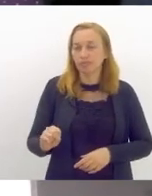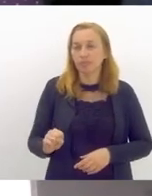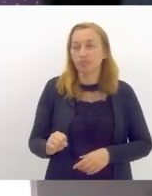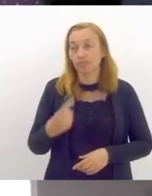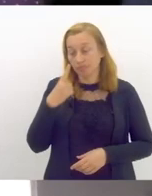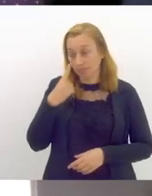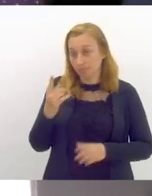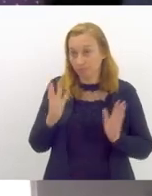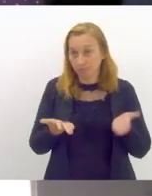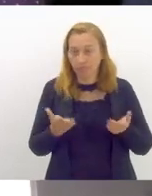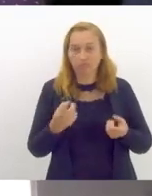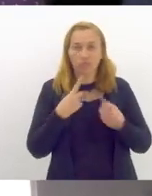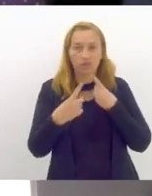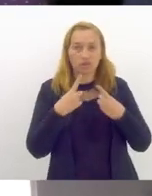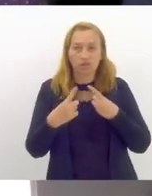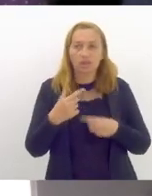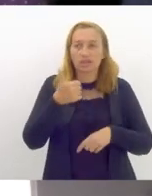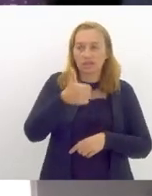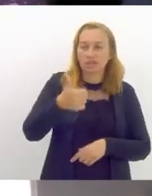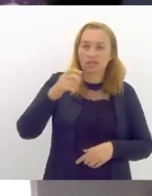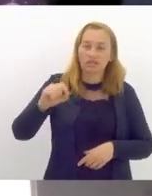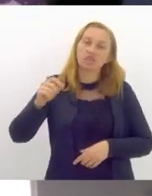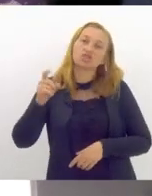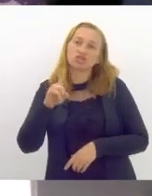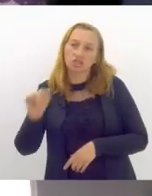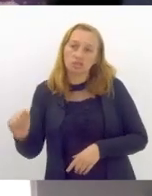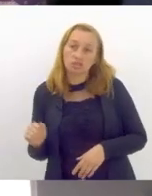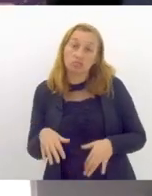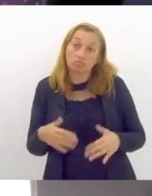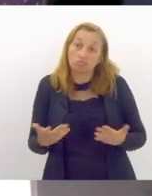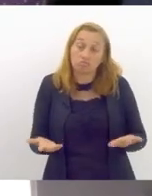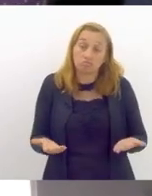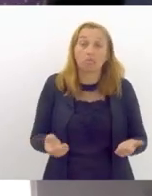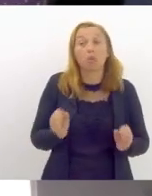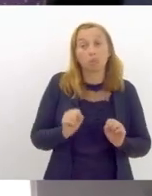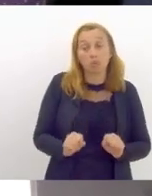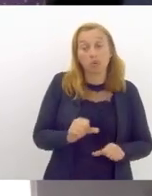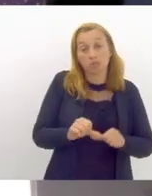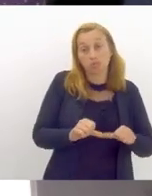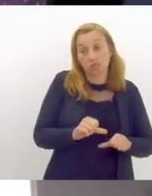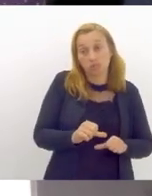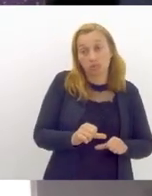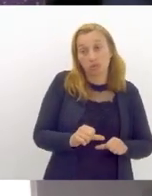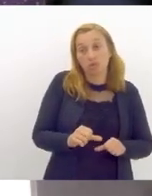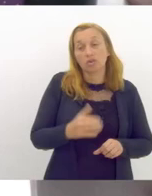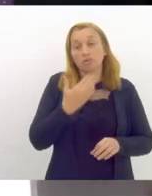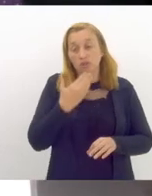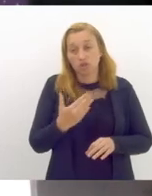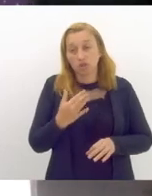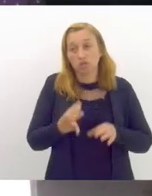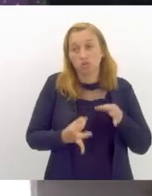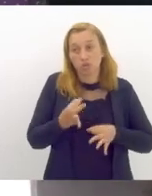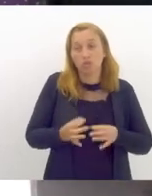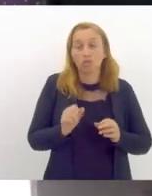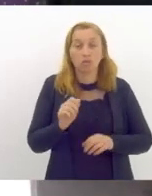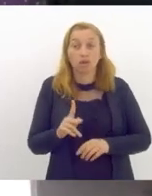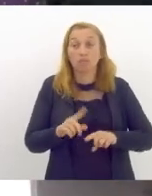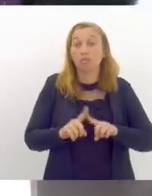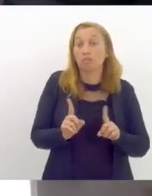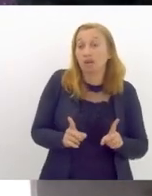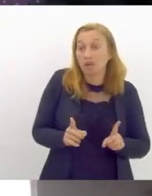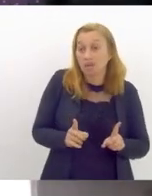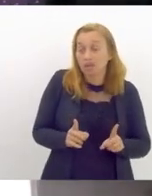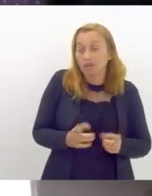jeito que tá hoje ah vai discutir daqui a 120 dias Ah vai não sei quantos pode modular uma decisão judicial Tá mas